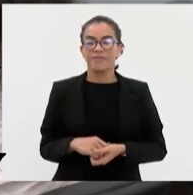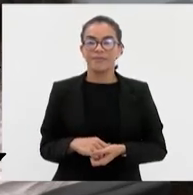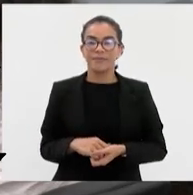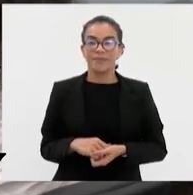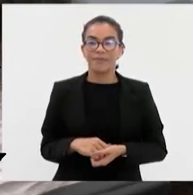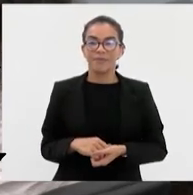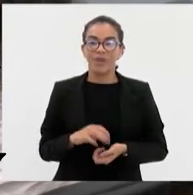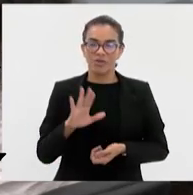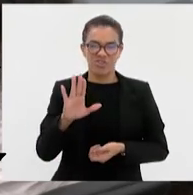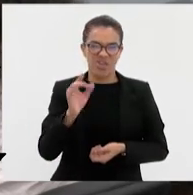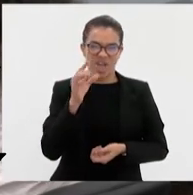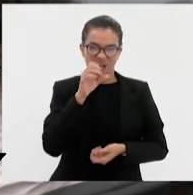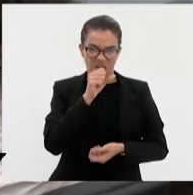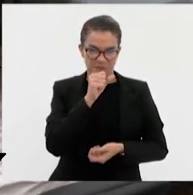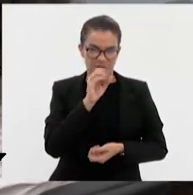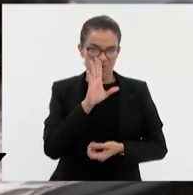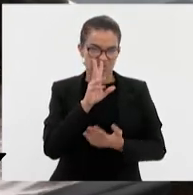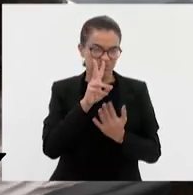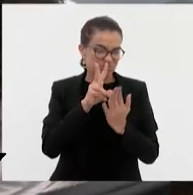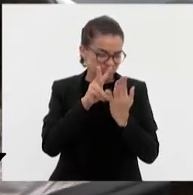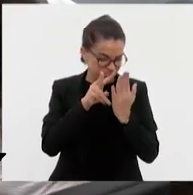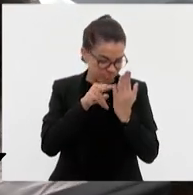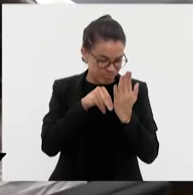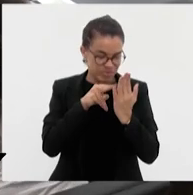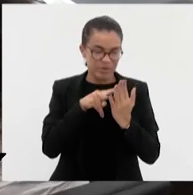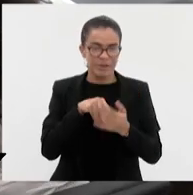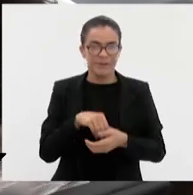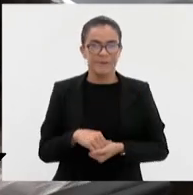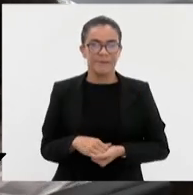Obrigado. Deixa eu só um minutinho.